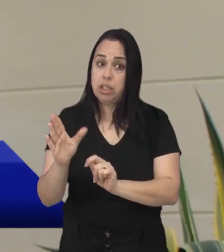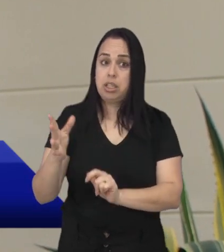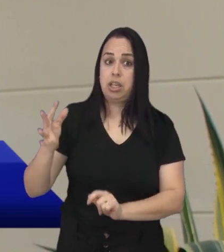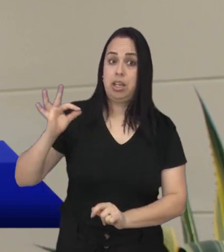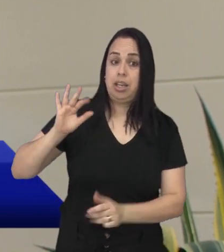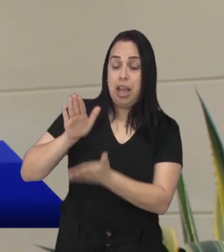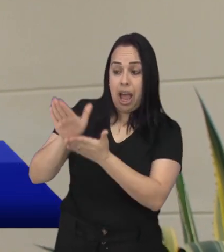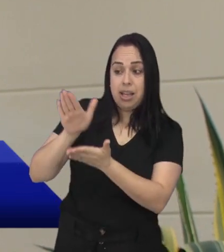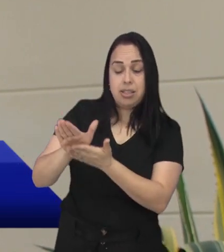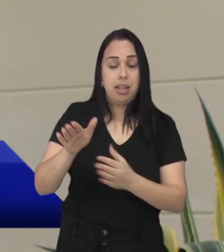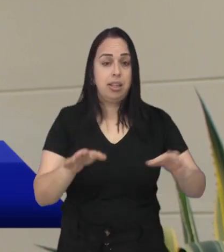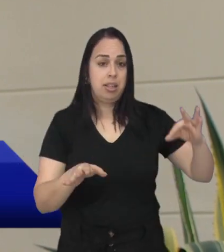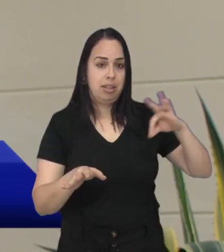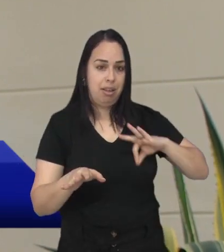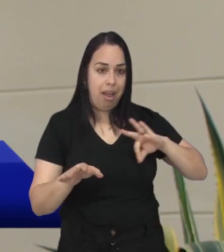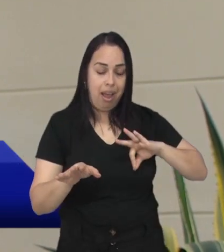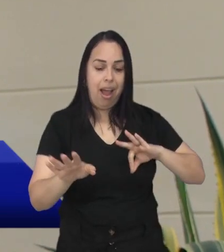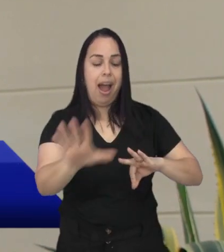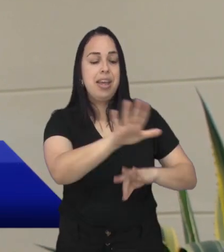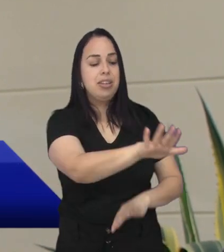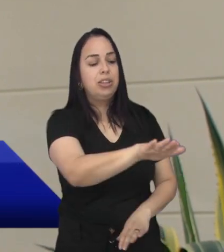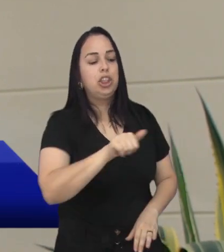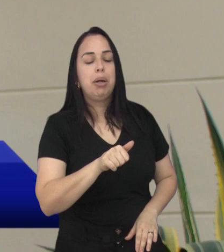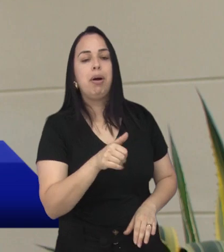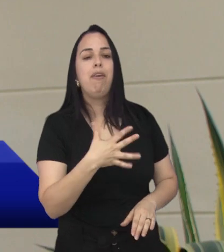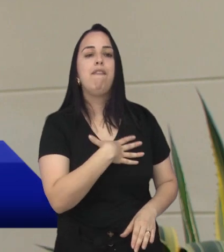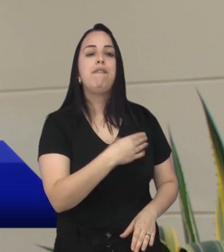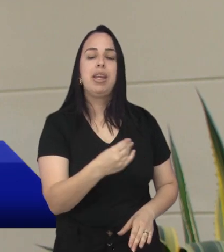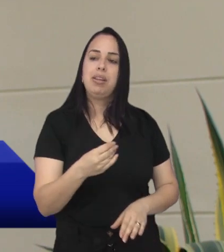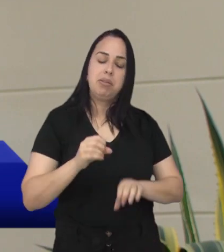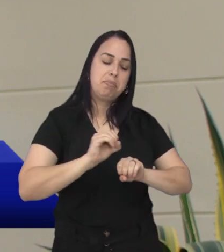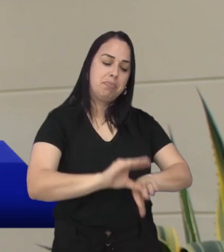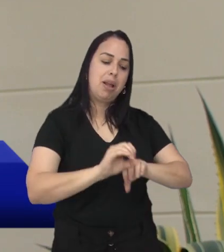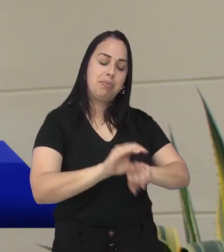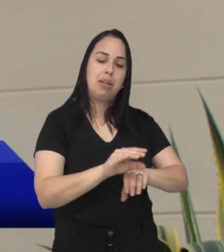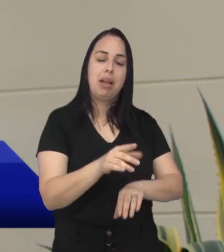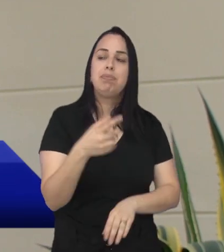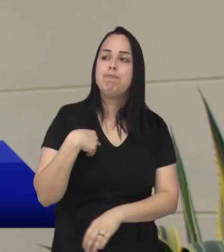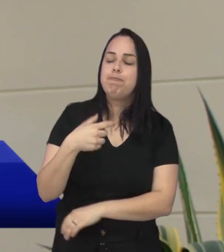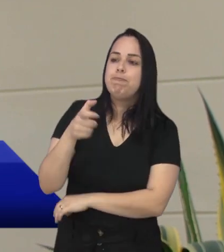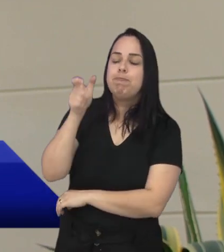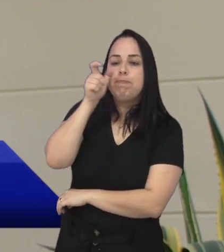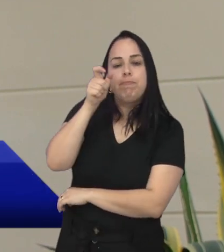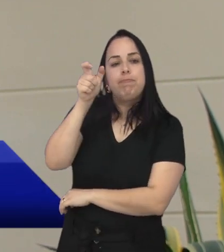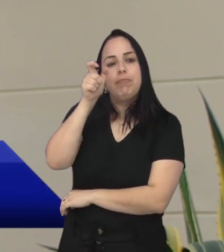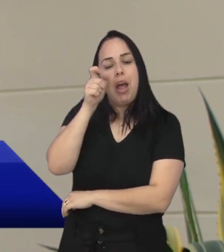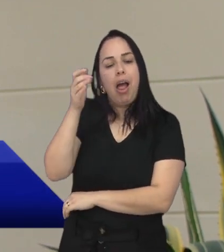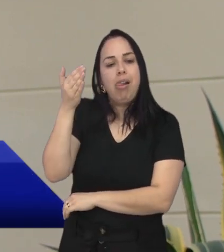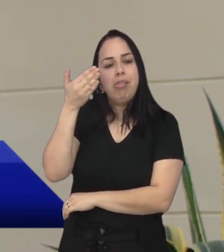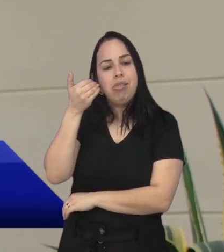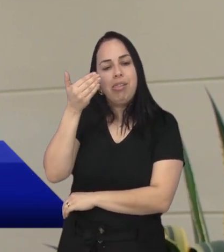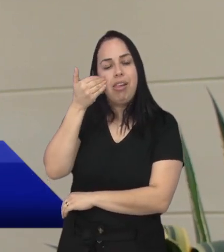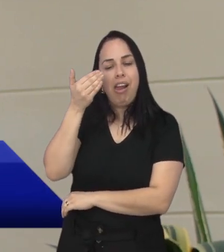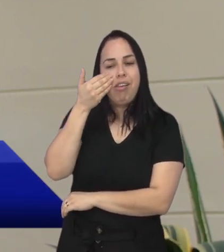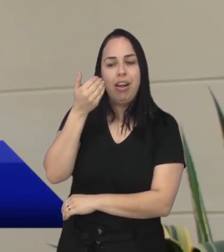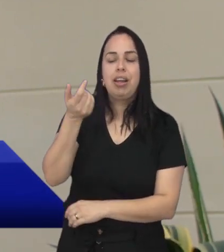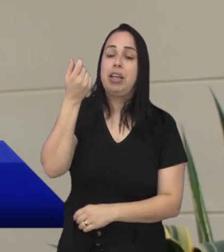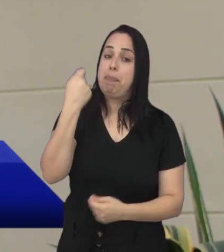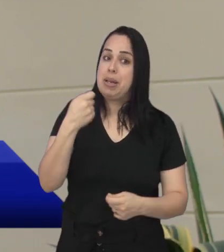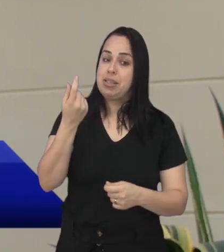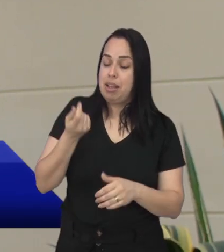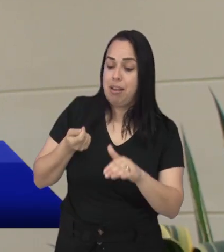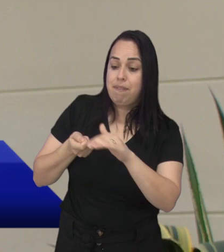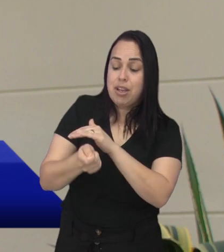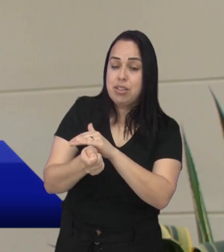gasta, e começar a compartilhar isso com o filho, a criança desde pequena já começa a ter uma sensibilidade que tudo aquilo que ele investir tem que